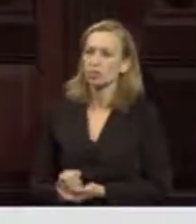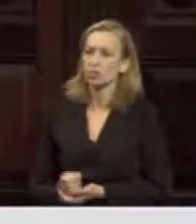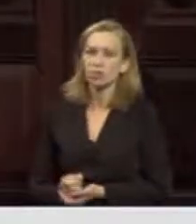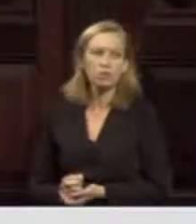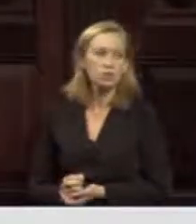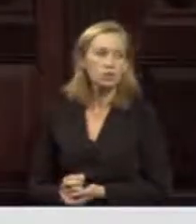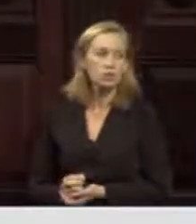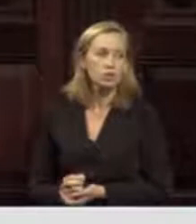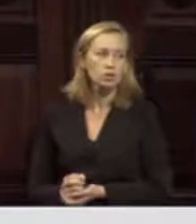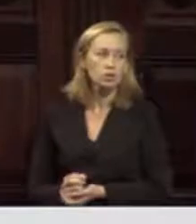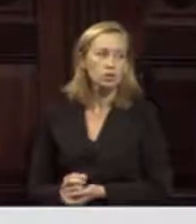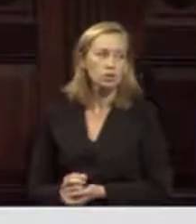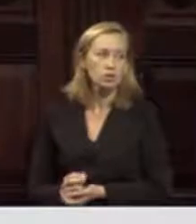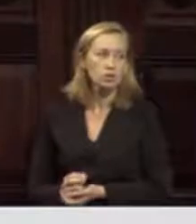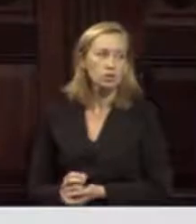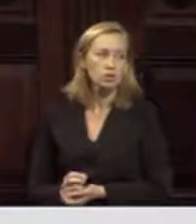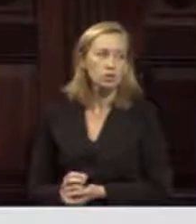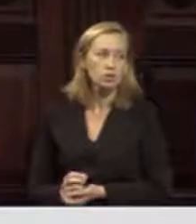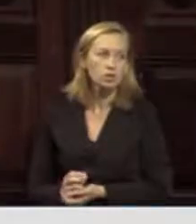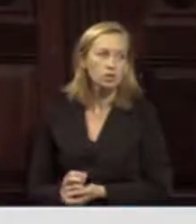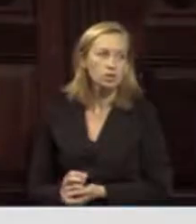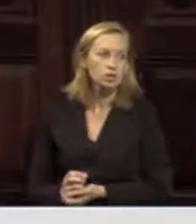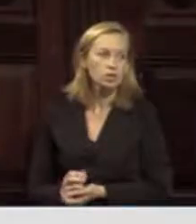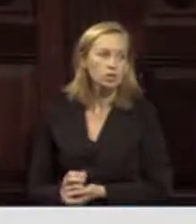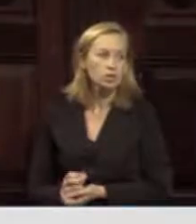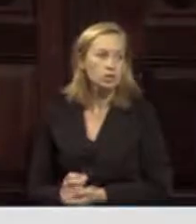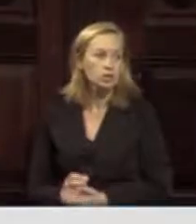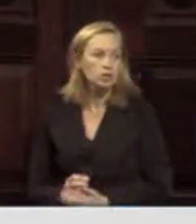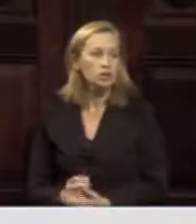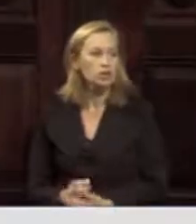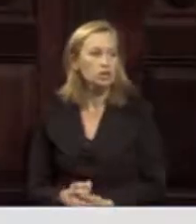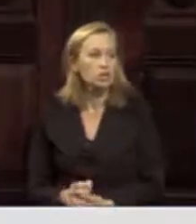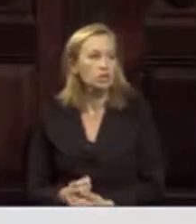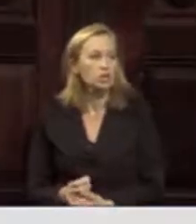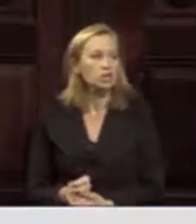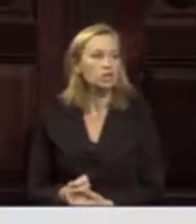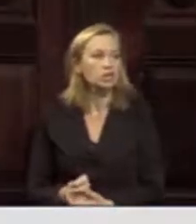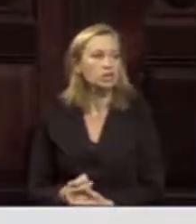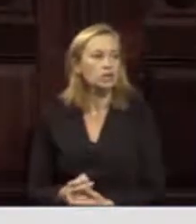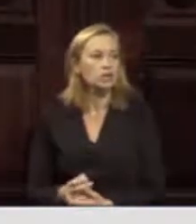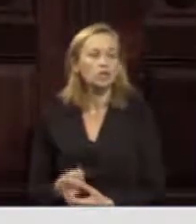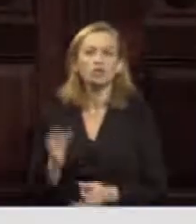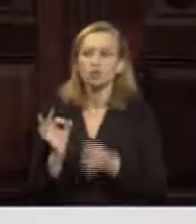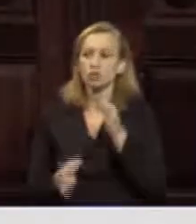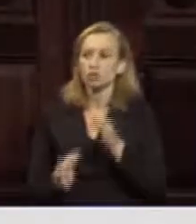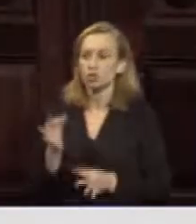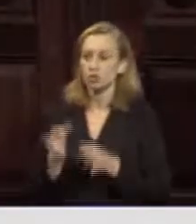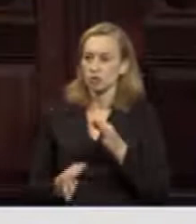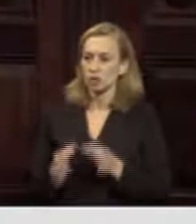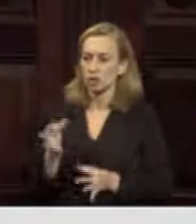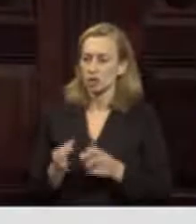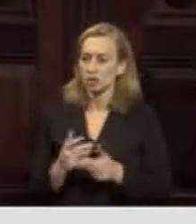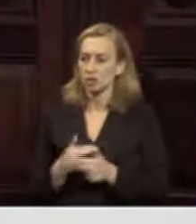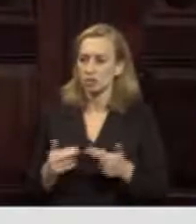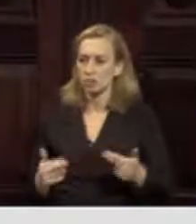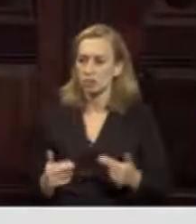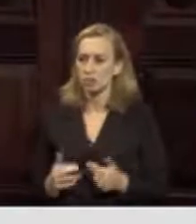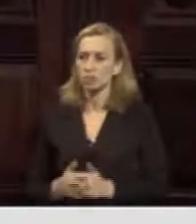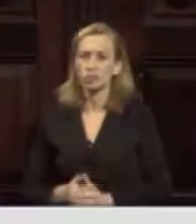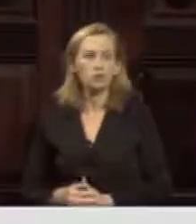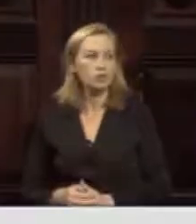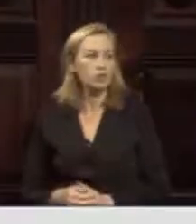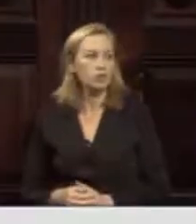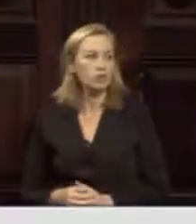deram a entender nas suas falas, nas suas brigas ali, que também julgam em causas próprias. É